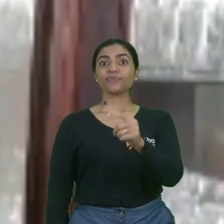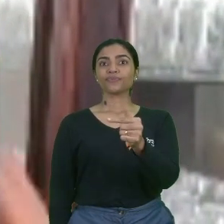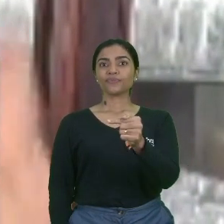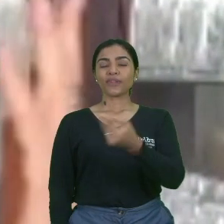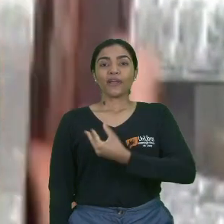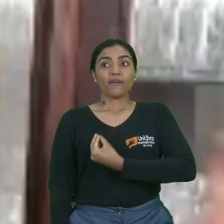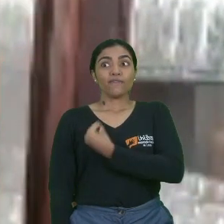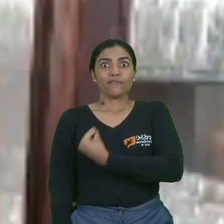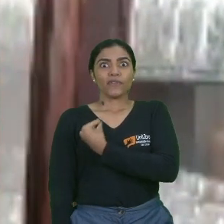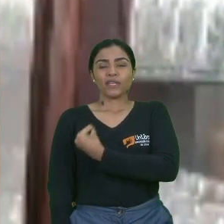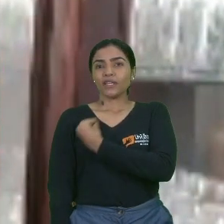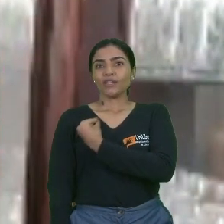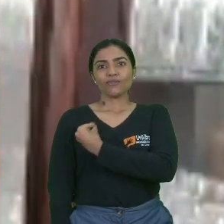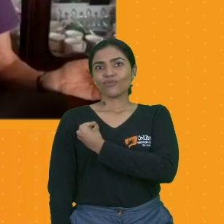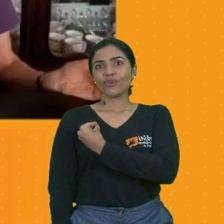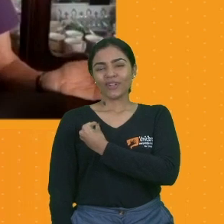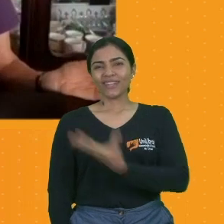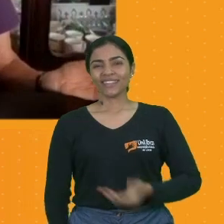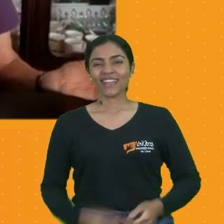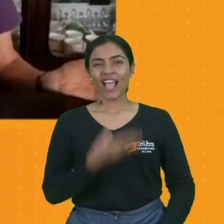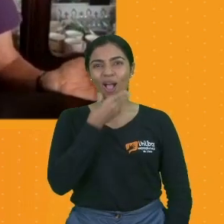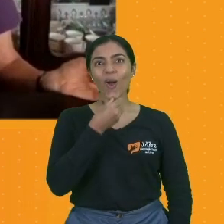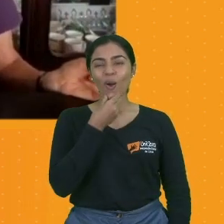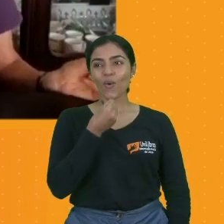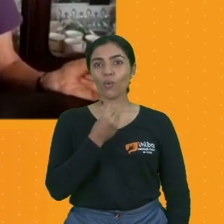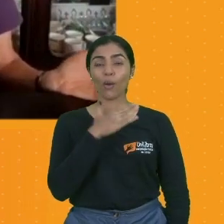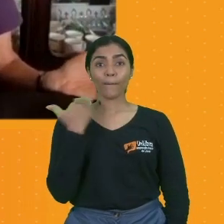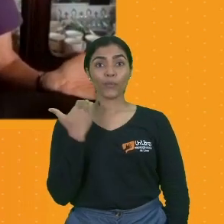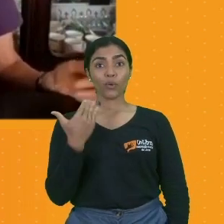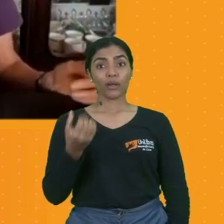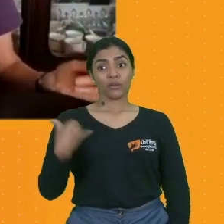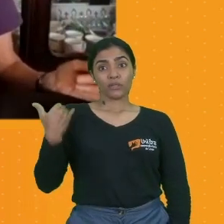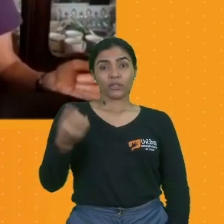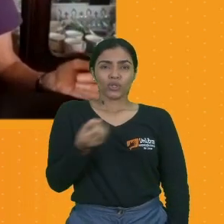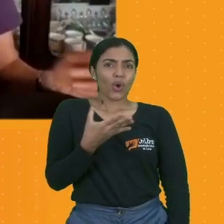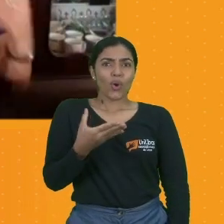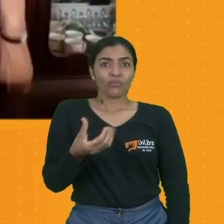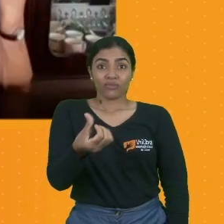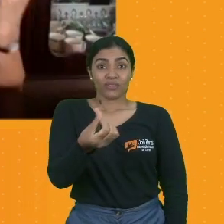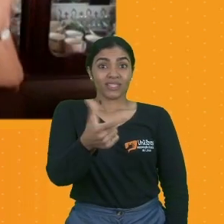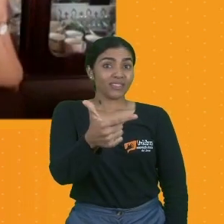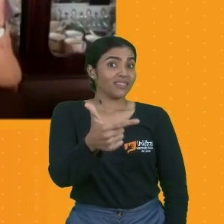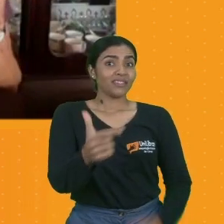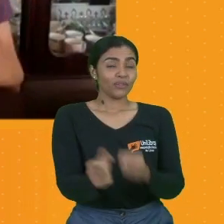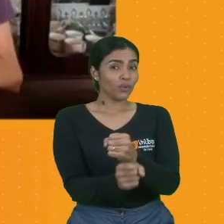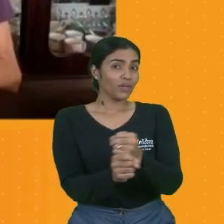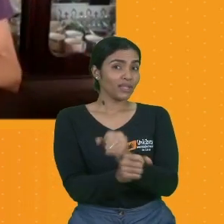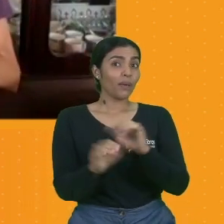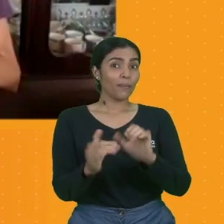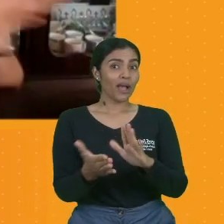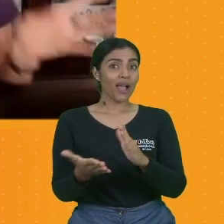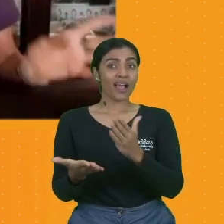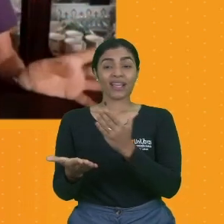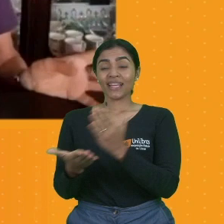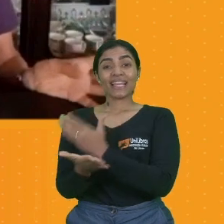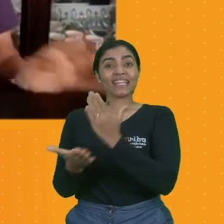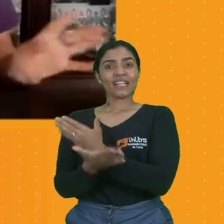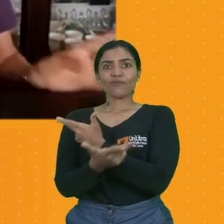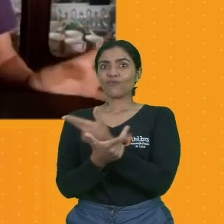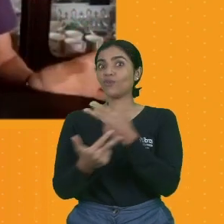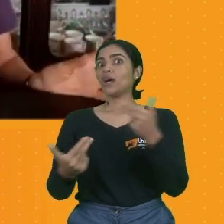eu burro 62 anos né e vários livros alguns